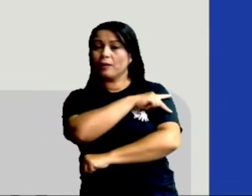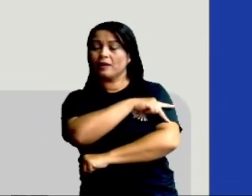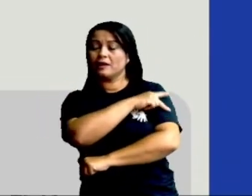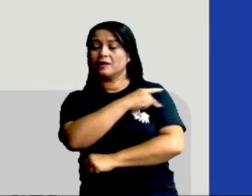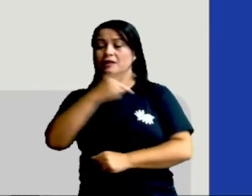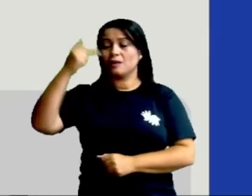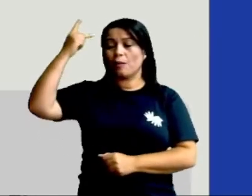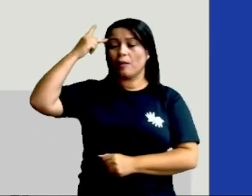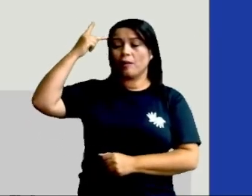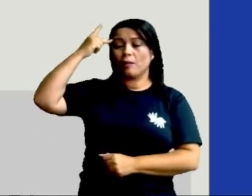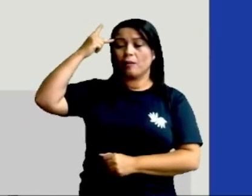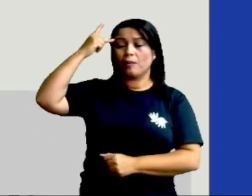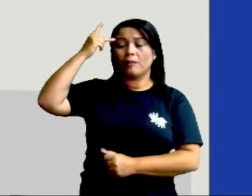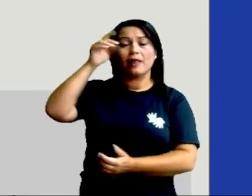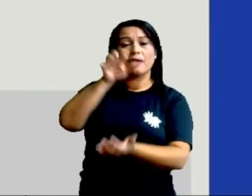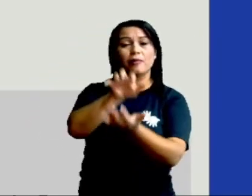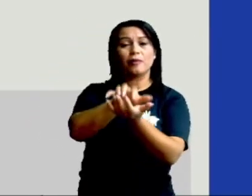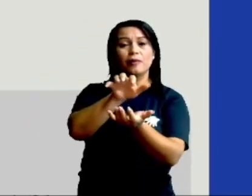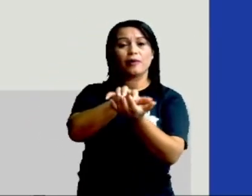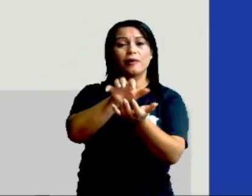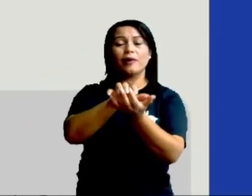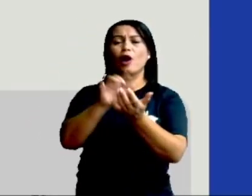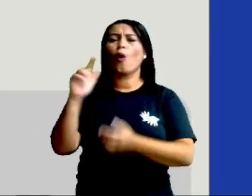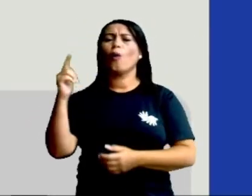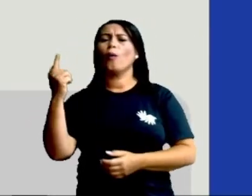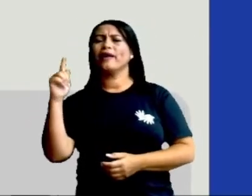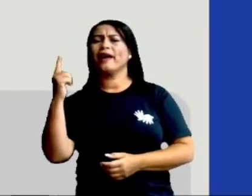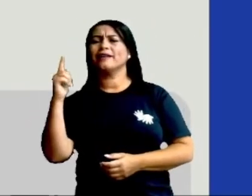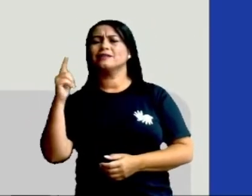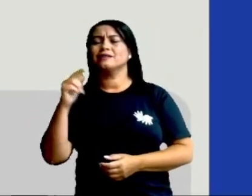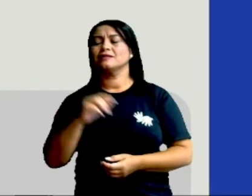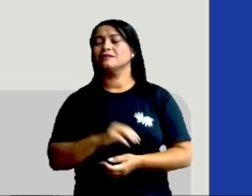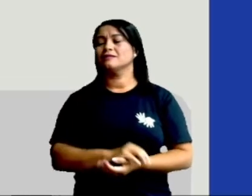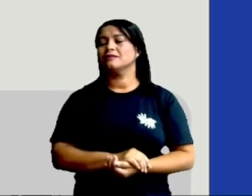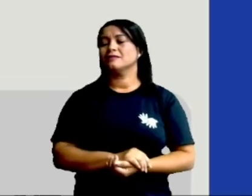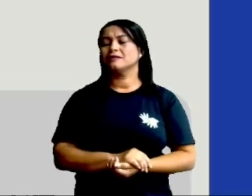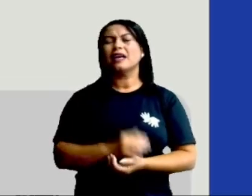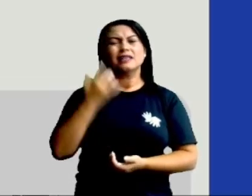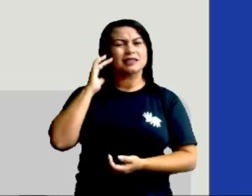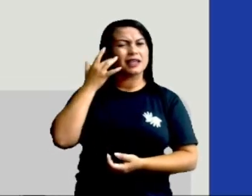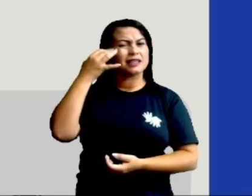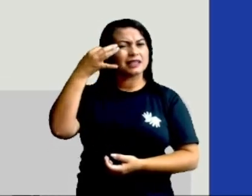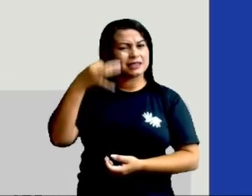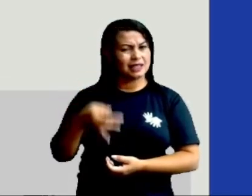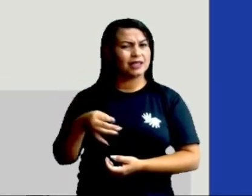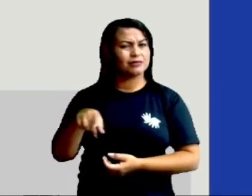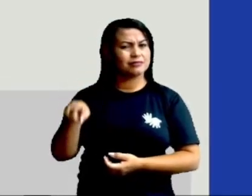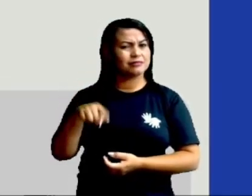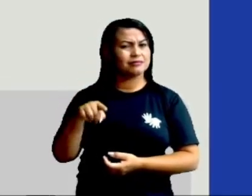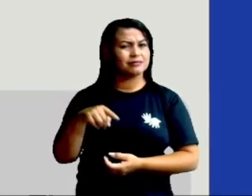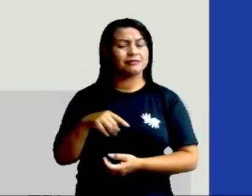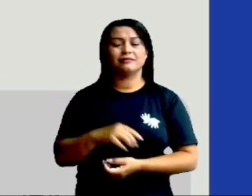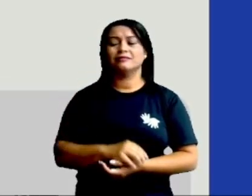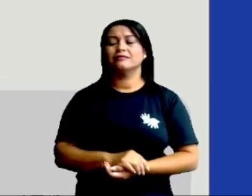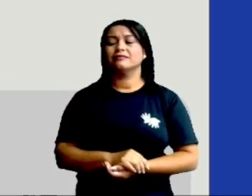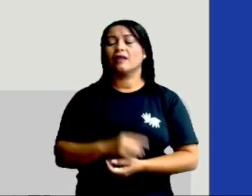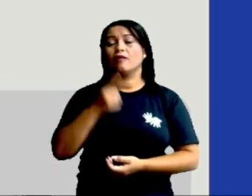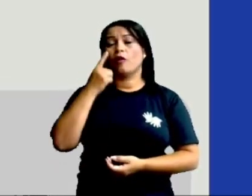Piauí São Paulo Pernambuco e Goiás Hum será que tá certo isso